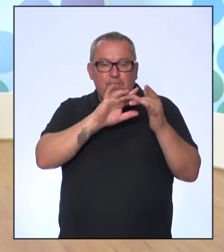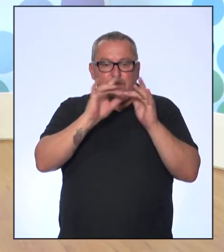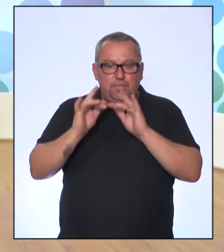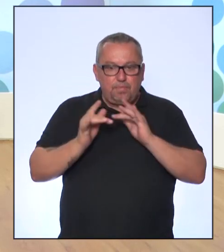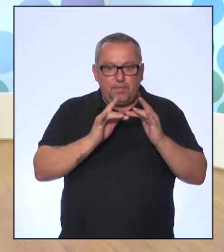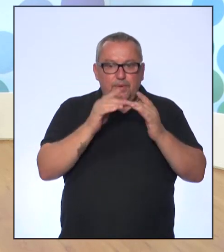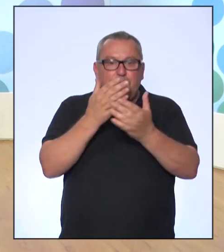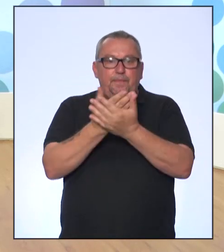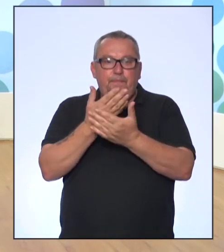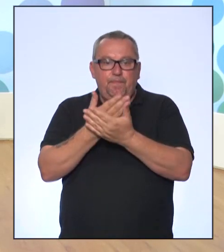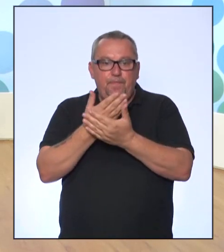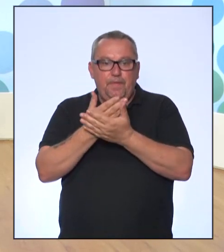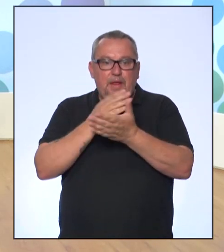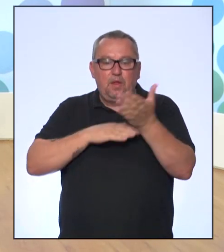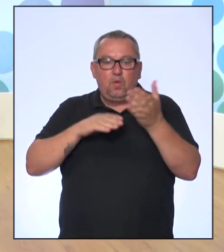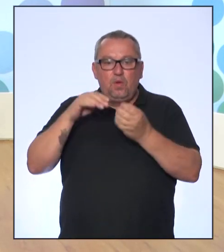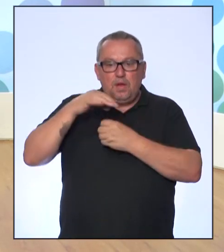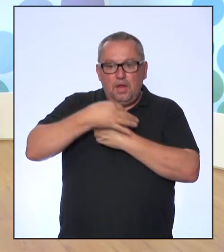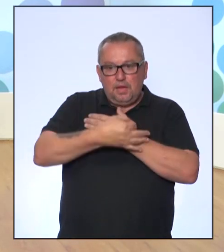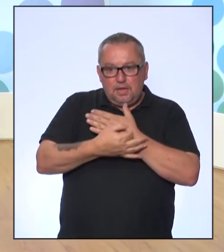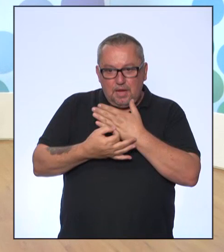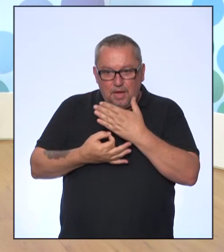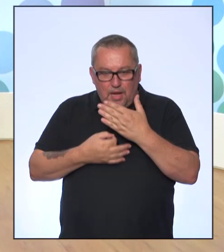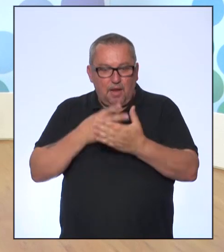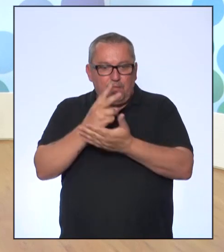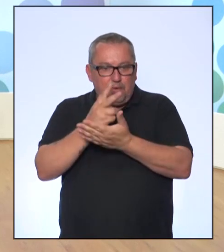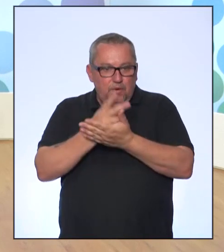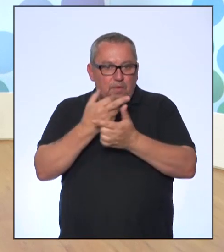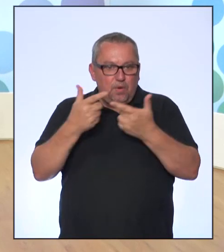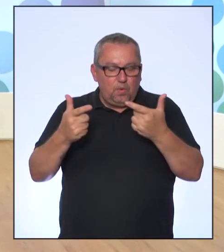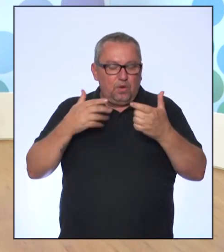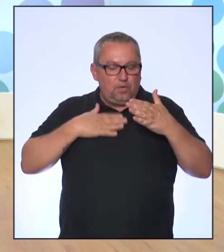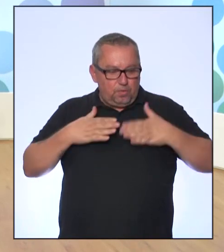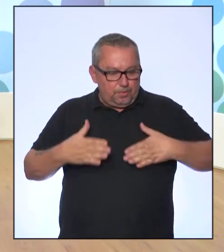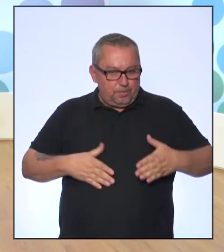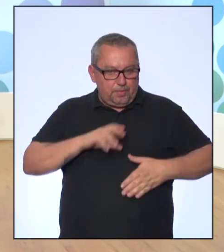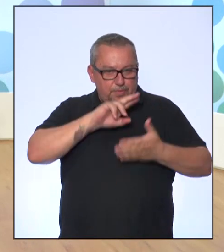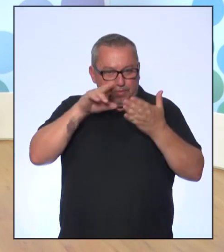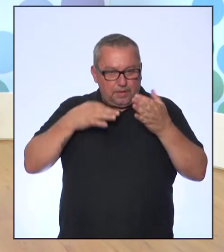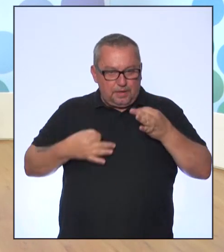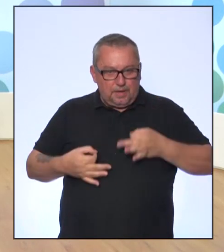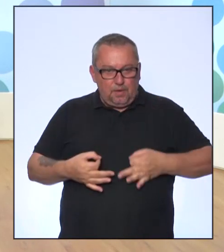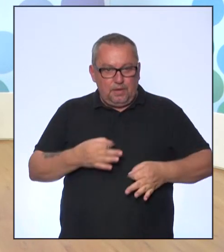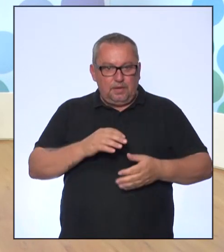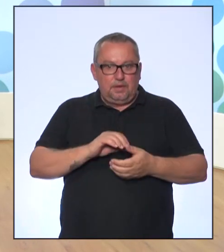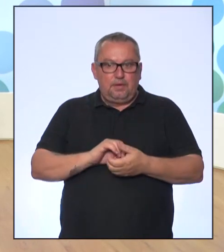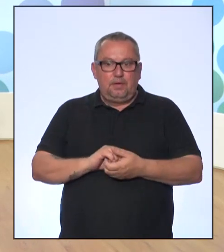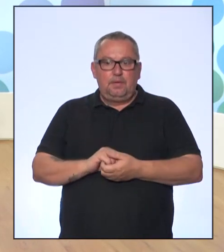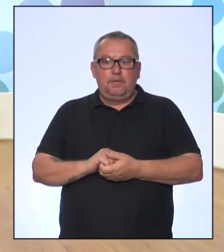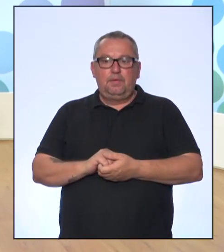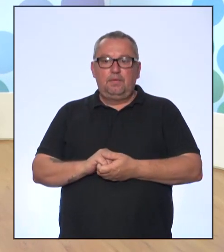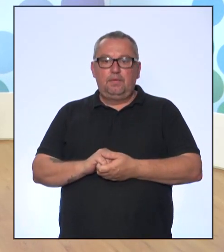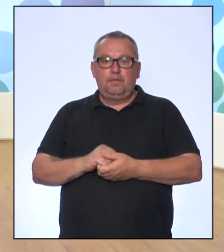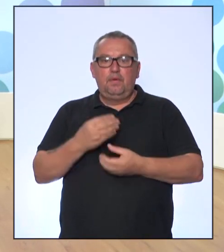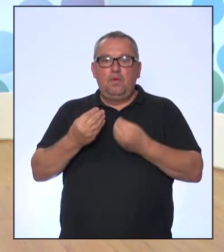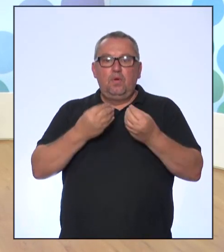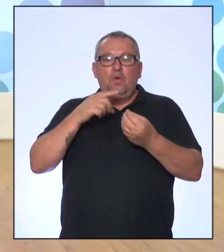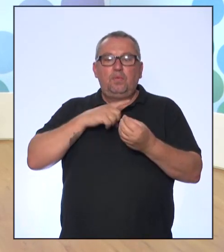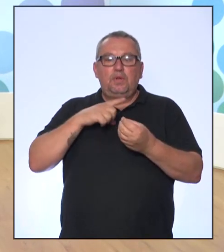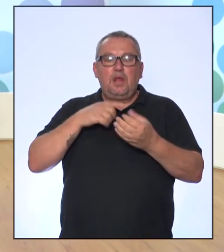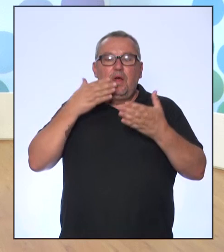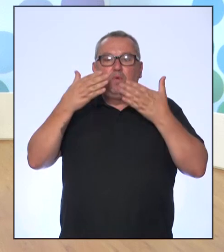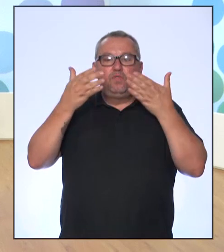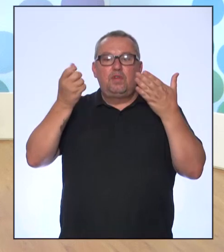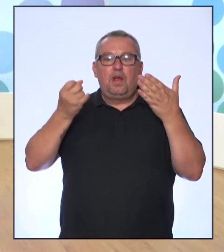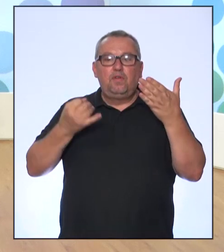com a aula. Todas as células vão desempenhar a mesma função em organismos que têm várias células? Como que está o nosso